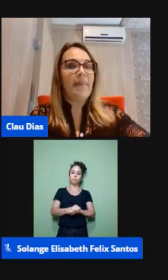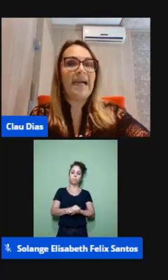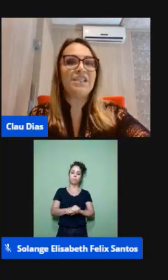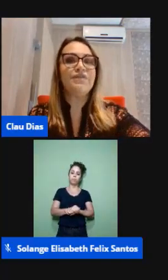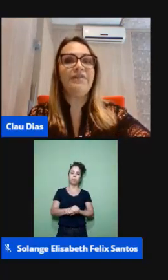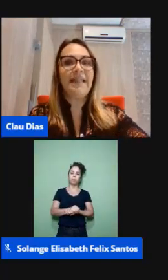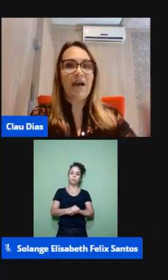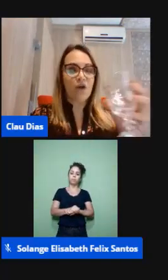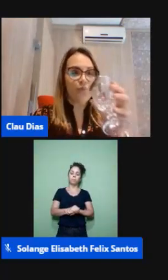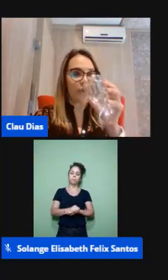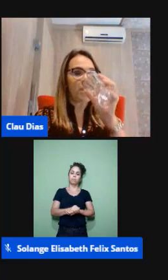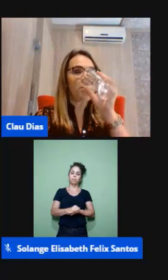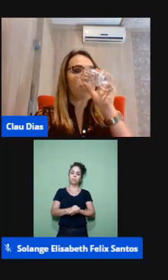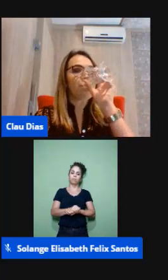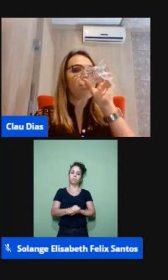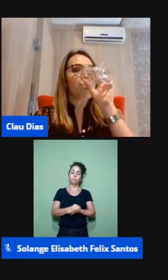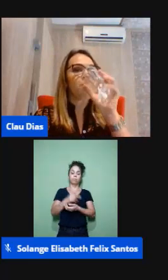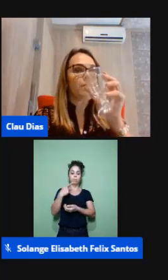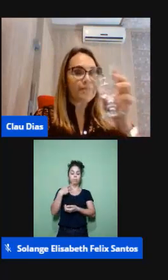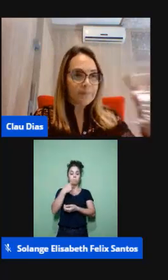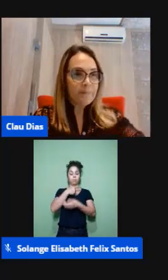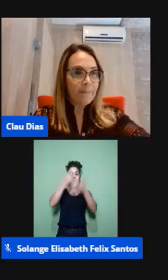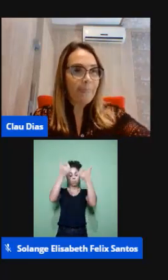Bom, aí a gente vai falar agora um pouquinho